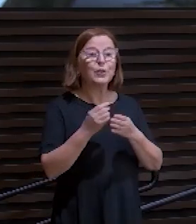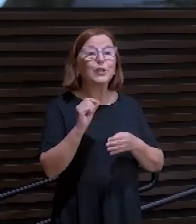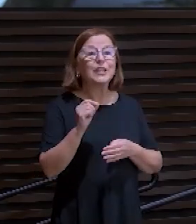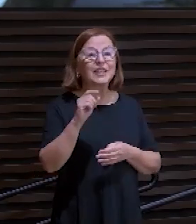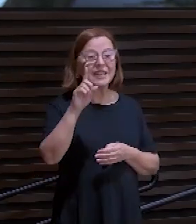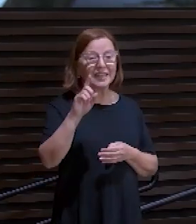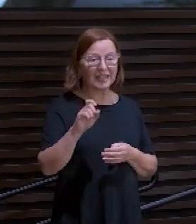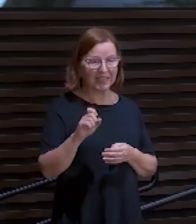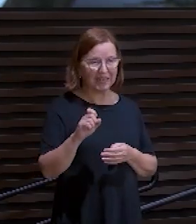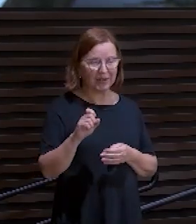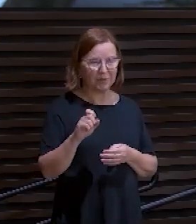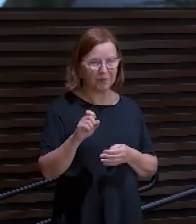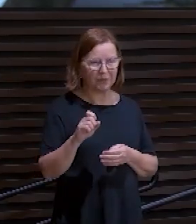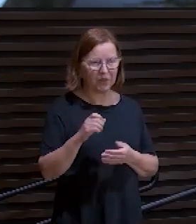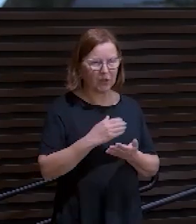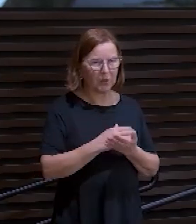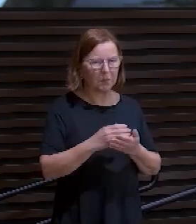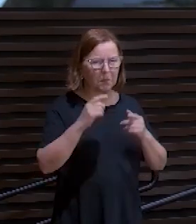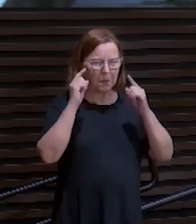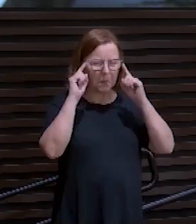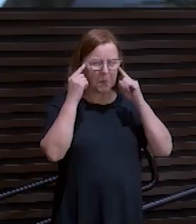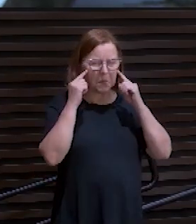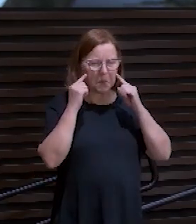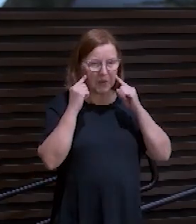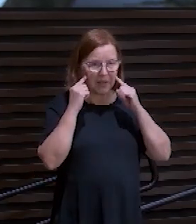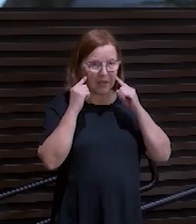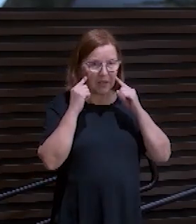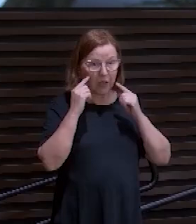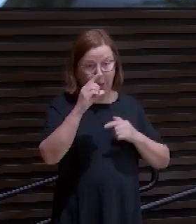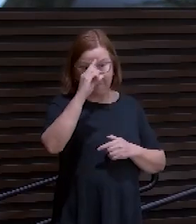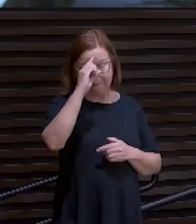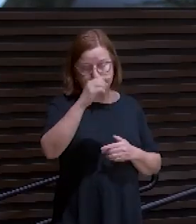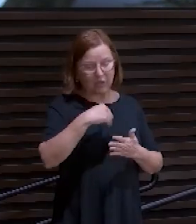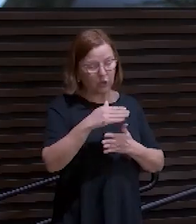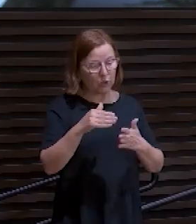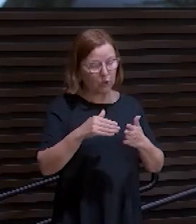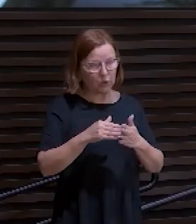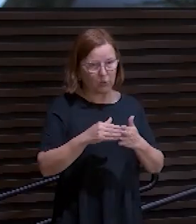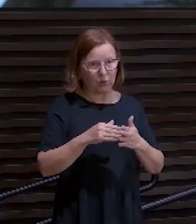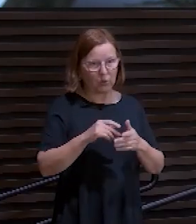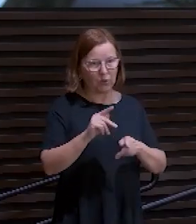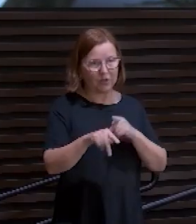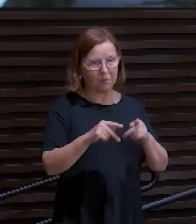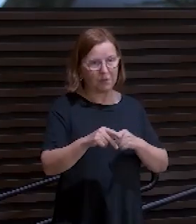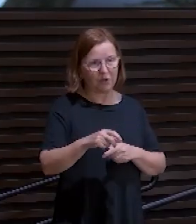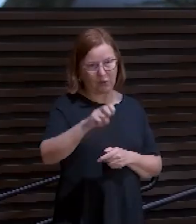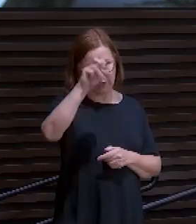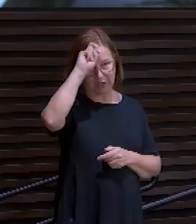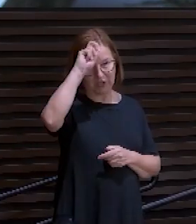gritou e mandou todos os egípcios saírem dali. Ficou só a família dele.